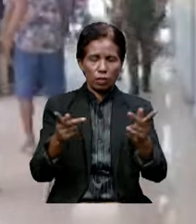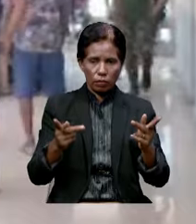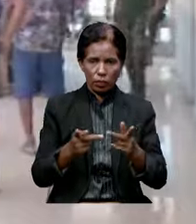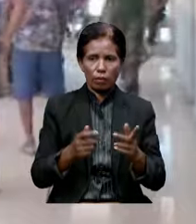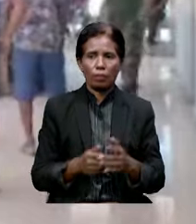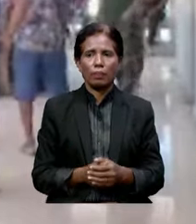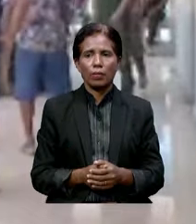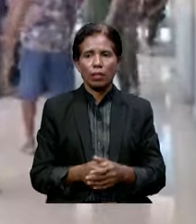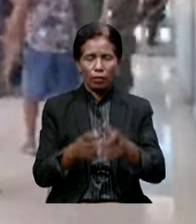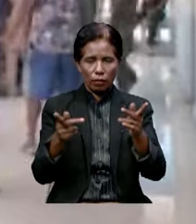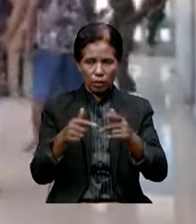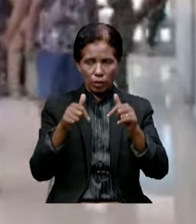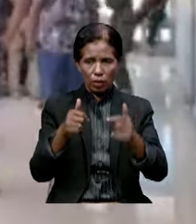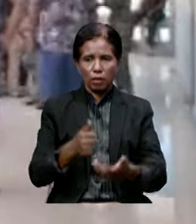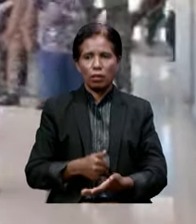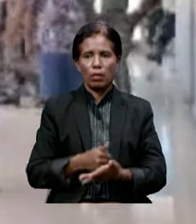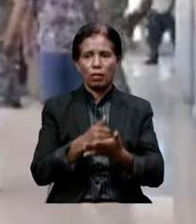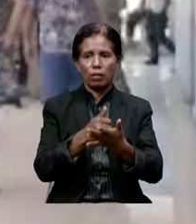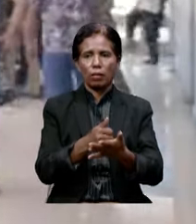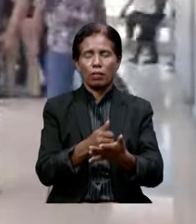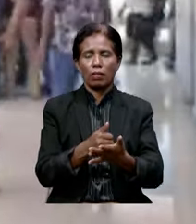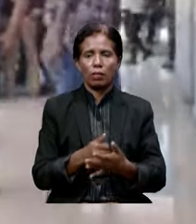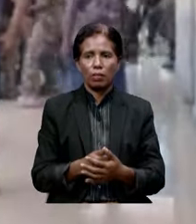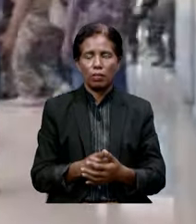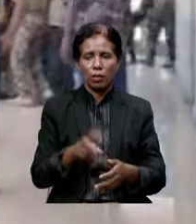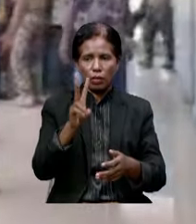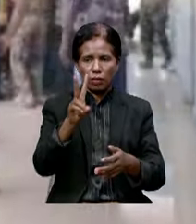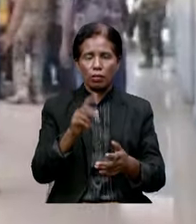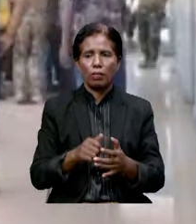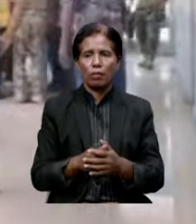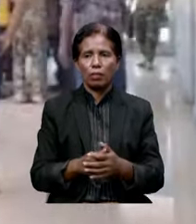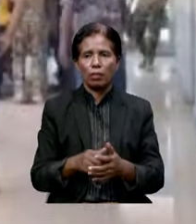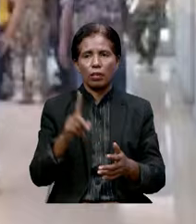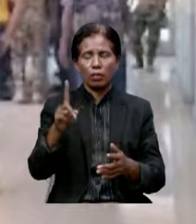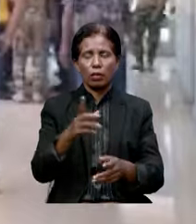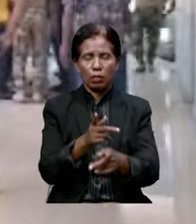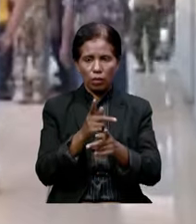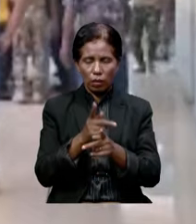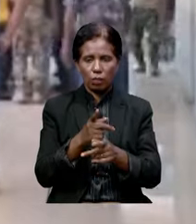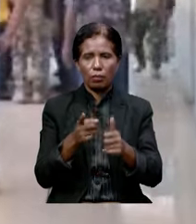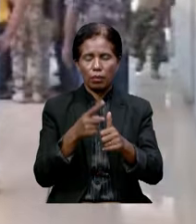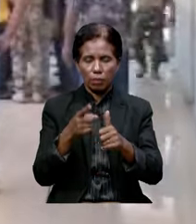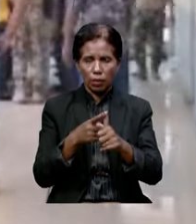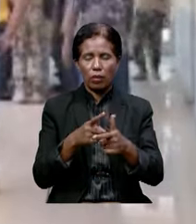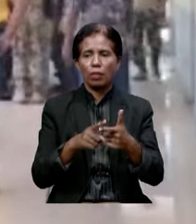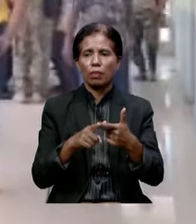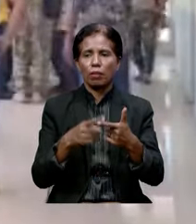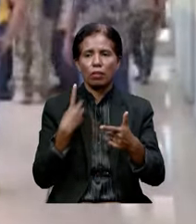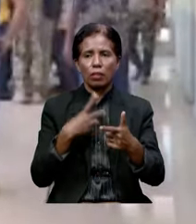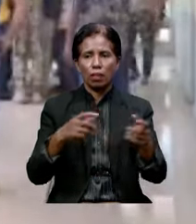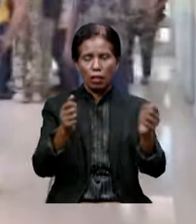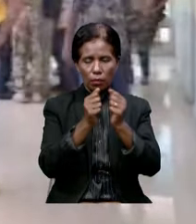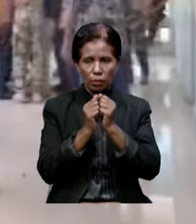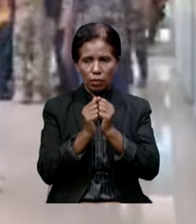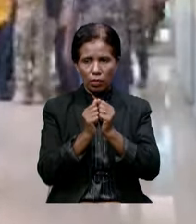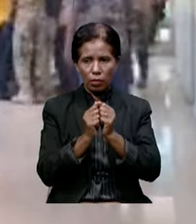O centro de atendimento e a rua e deita bolo cuidado primário nebe bebe ita muito coisa resistir